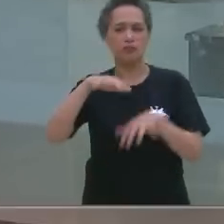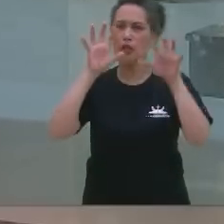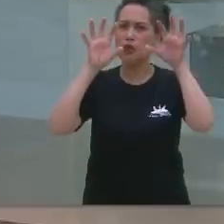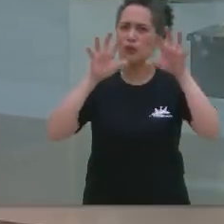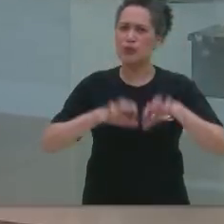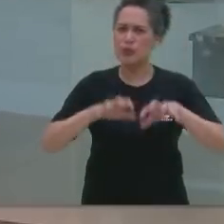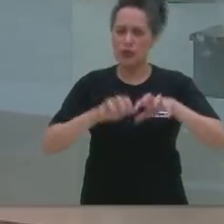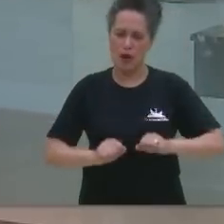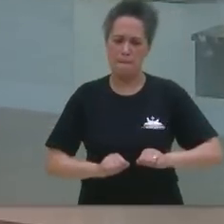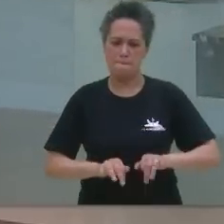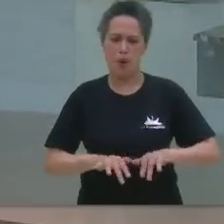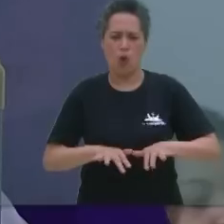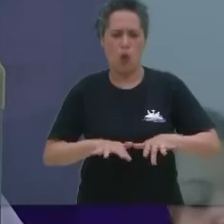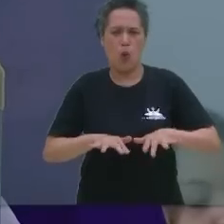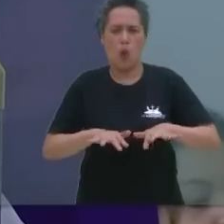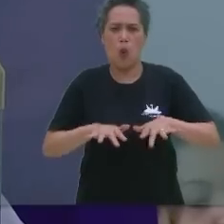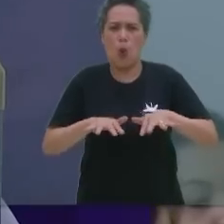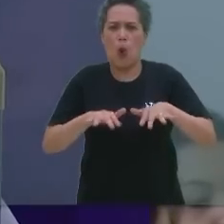Vocês lembram?